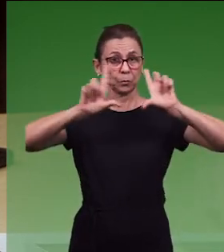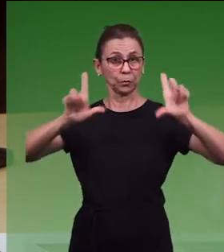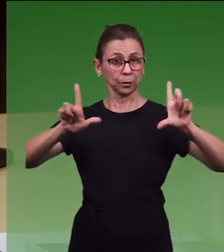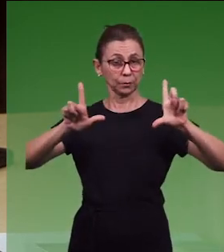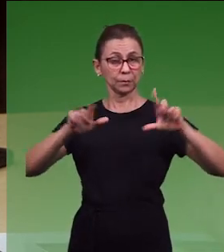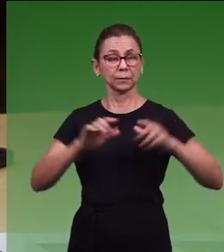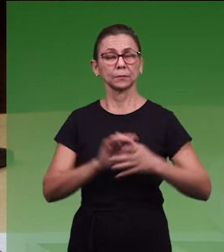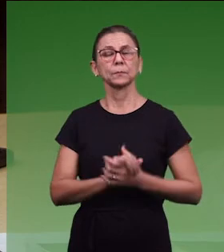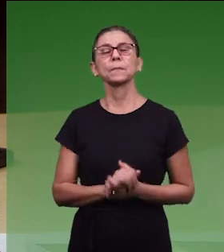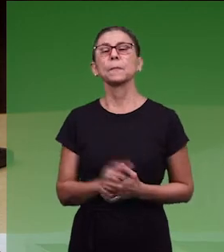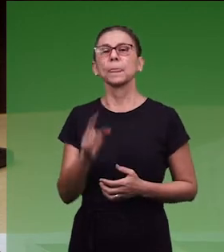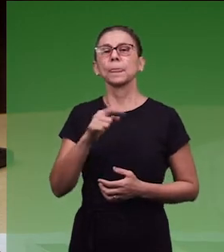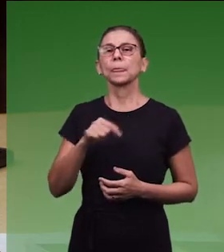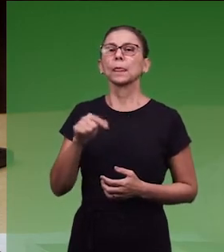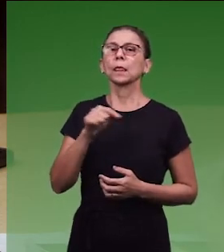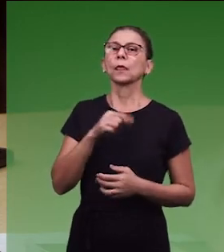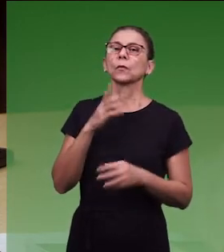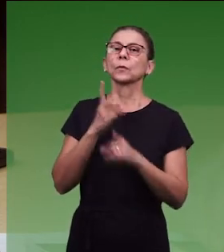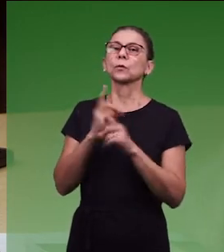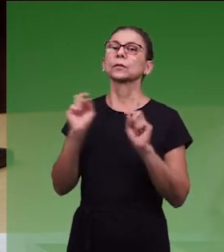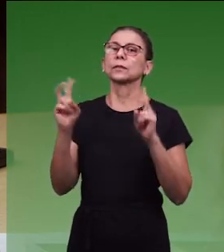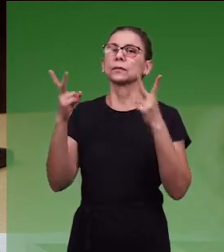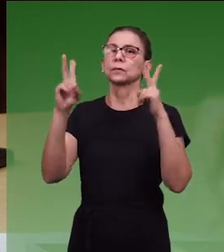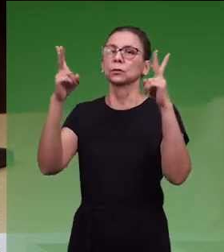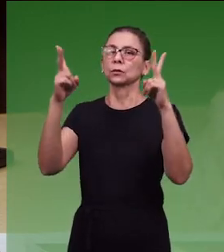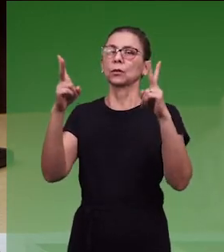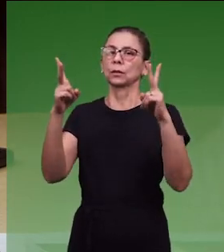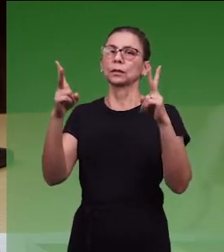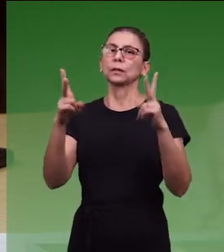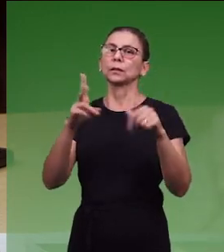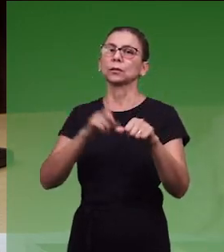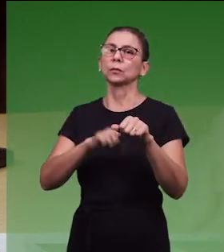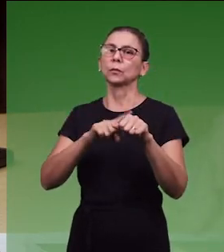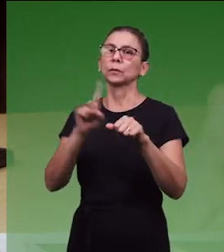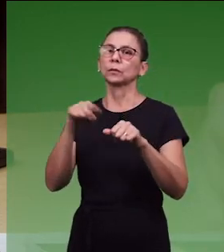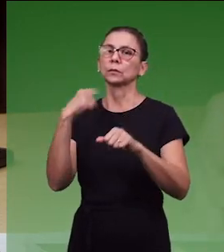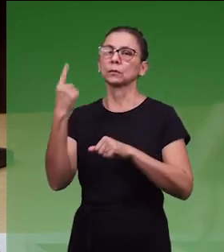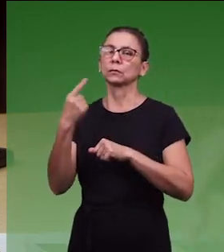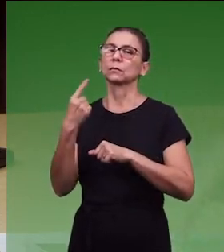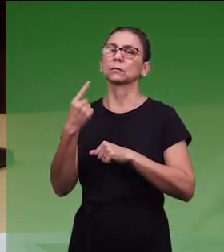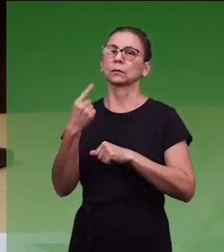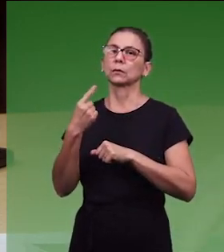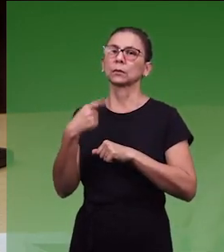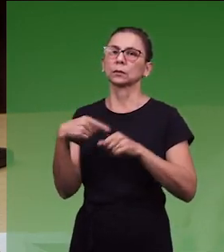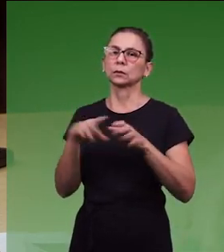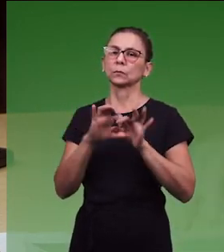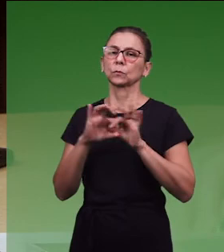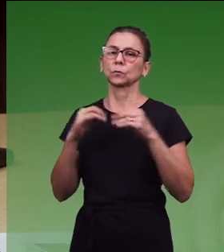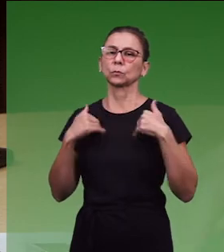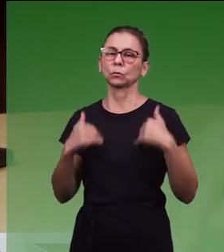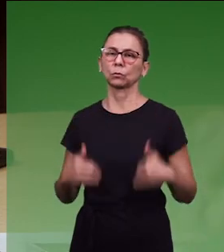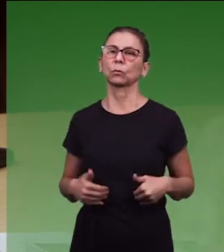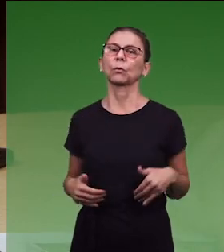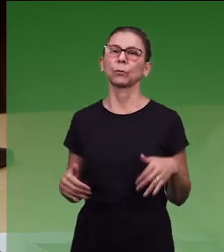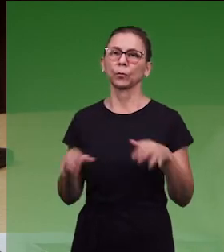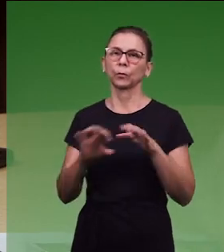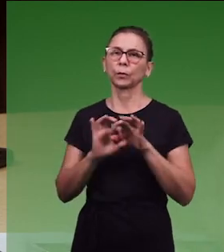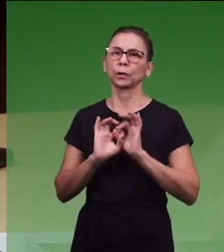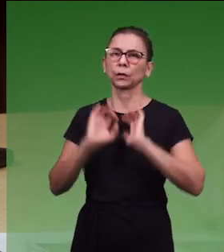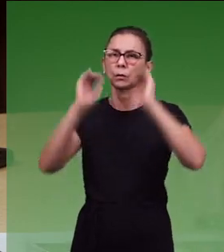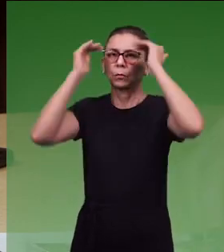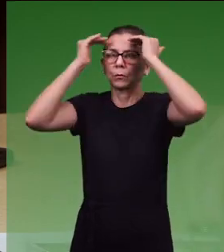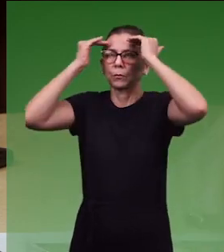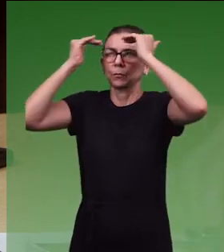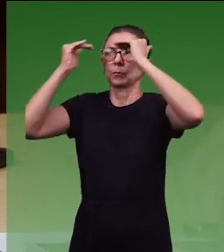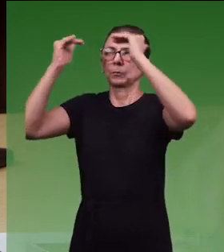nós encontraríamos a vitória na medida em que nós todos participássemos em unidade, em obediência